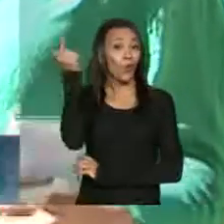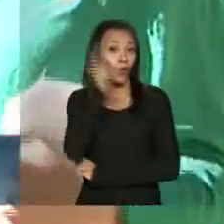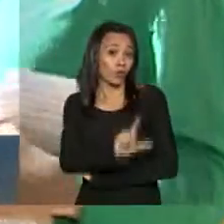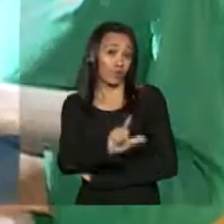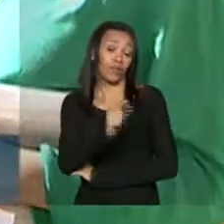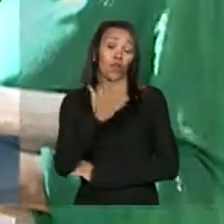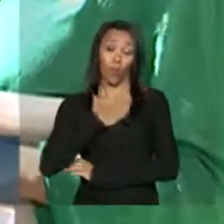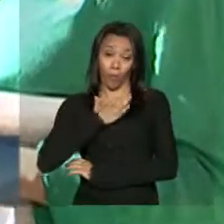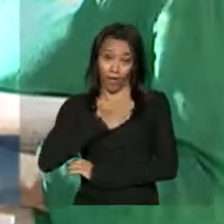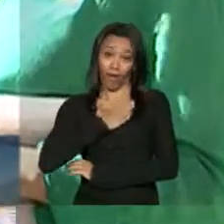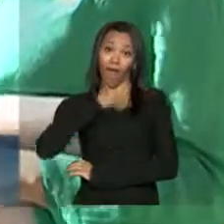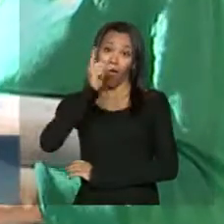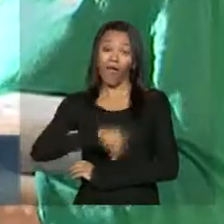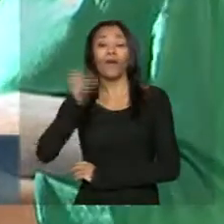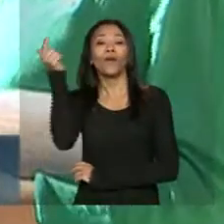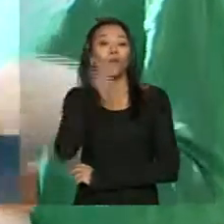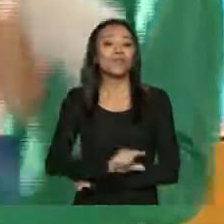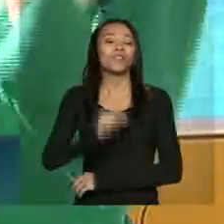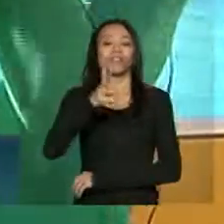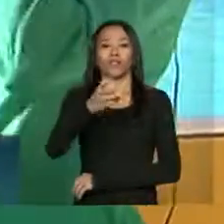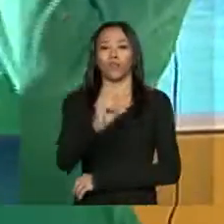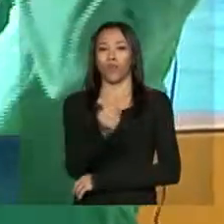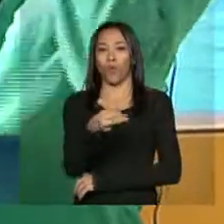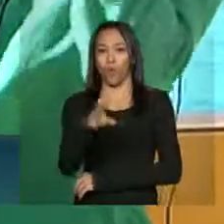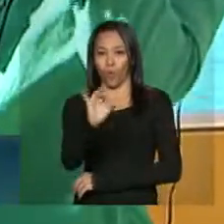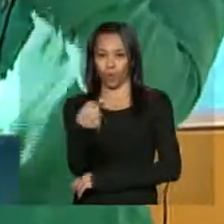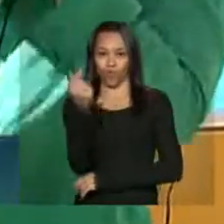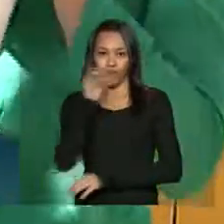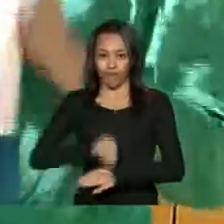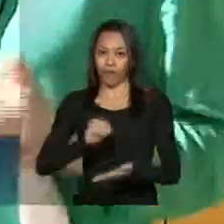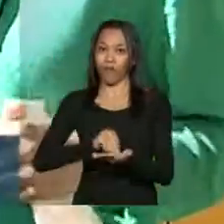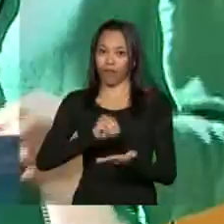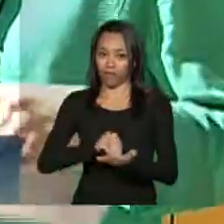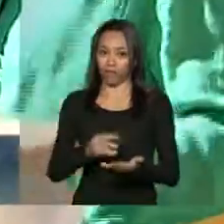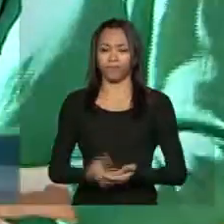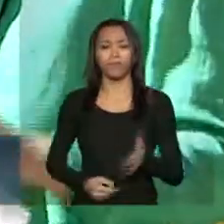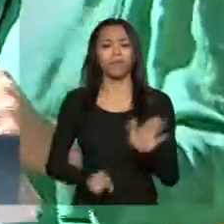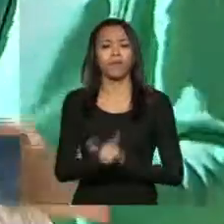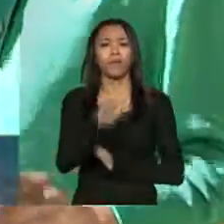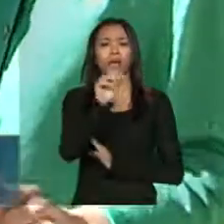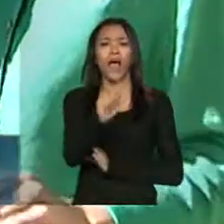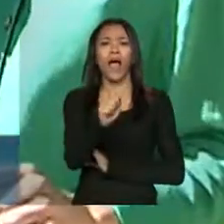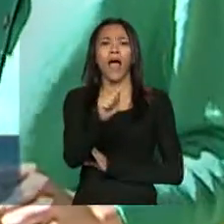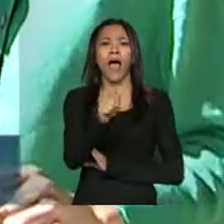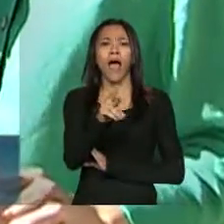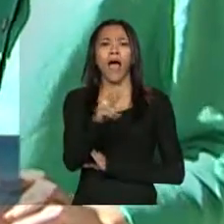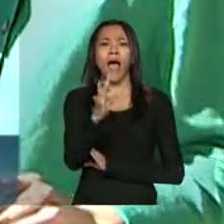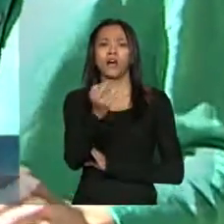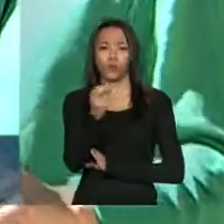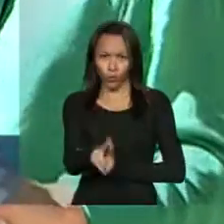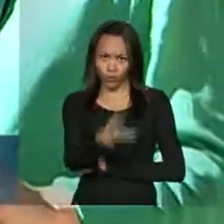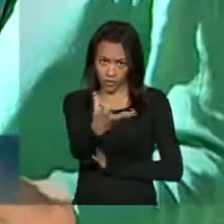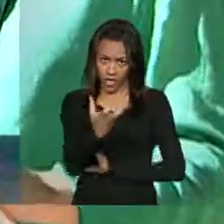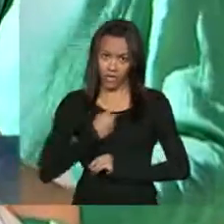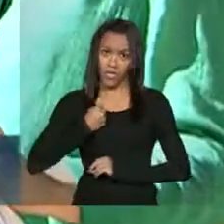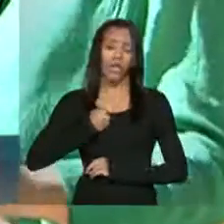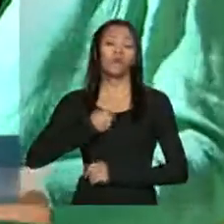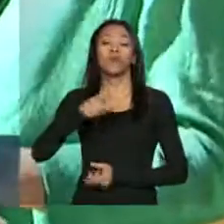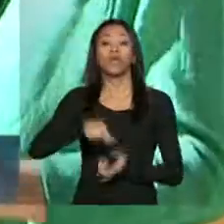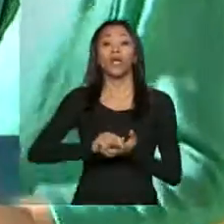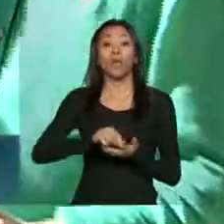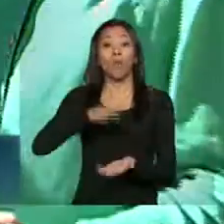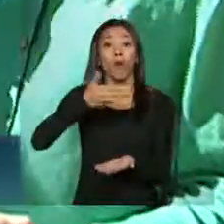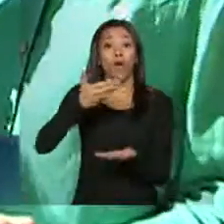tentar buscar esse senhor ainda que me falta tato e você é um dos atletas que recebem o bolsa pode do governo federal que é um